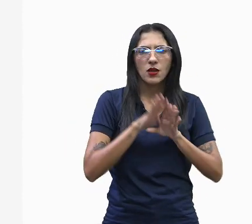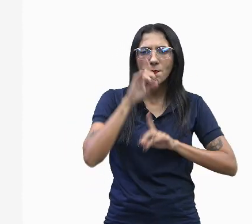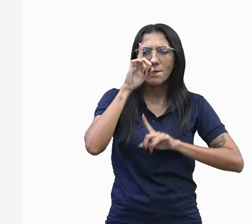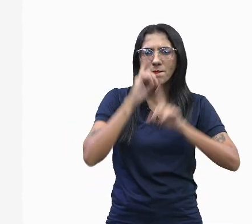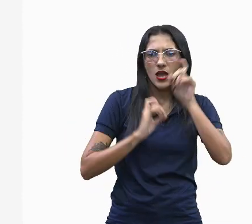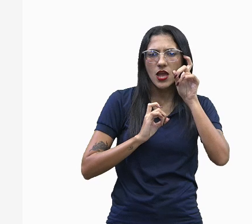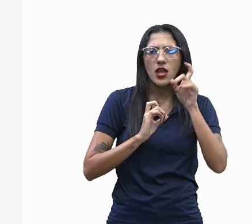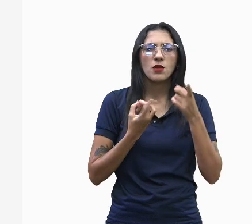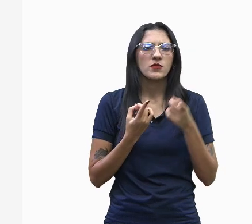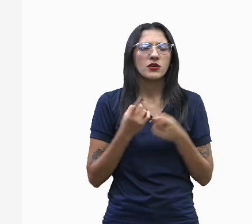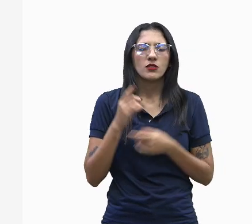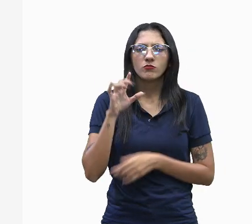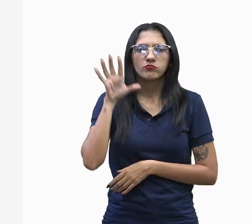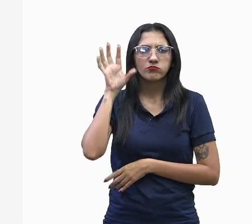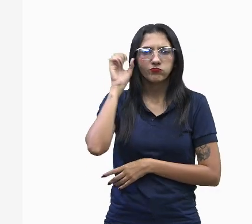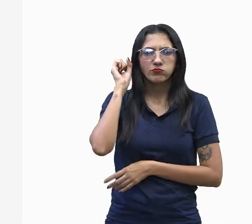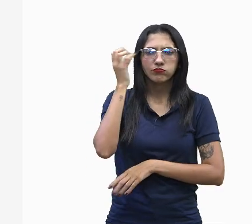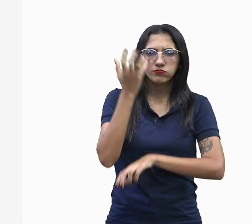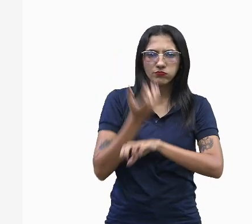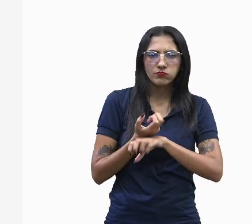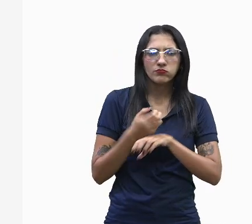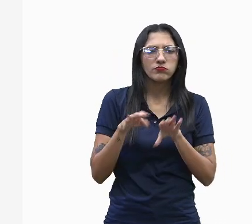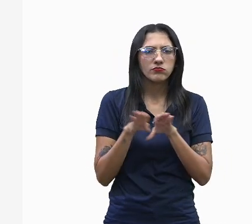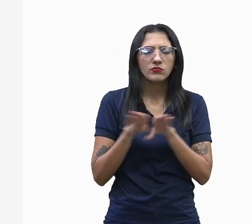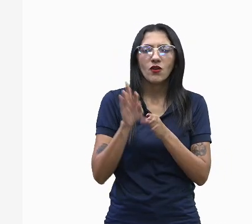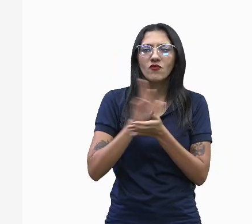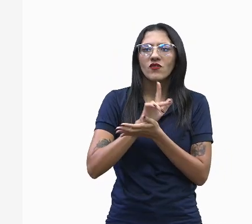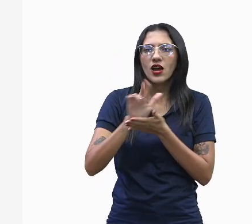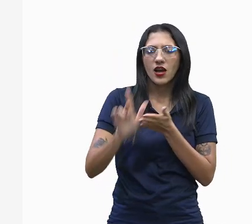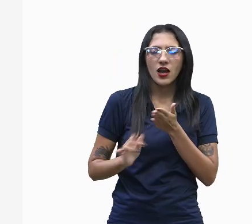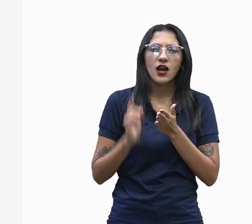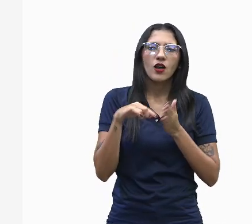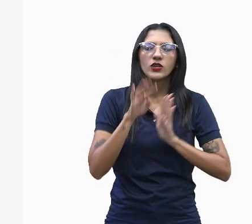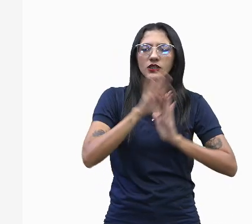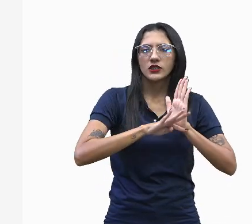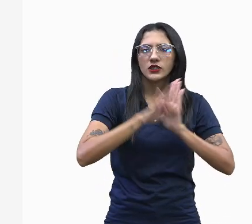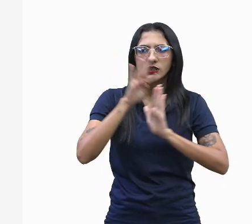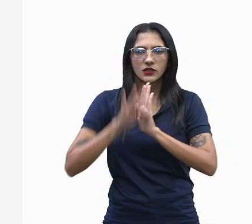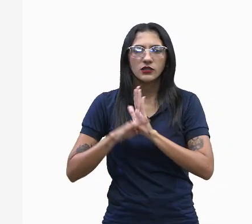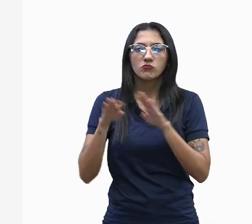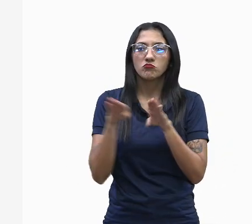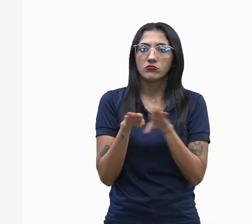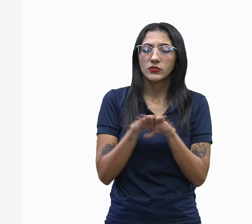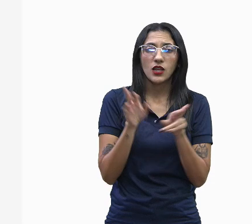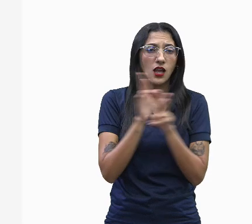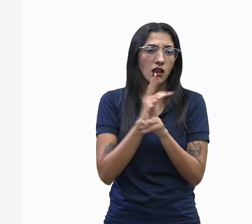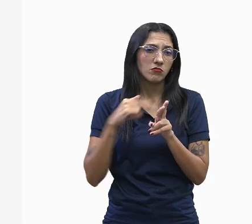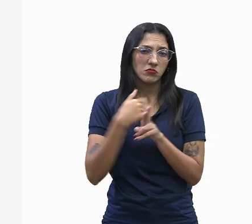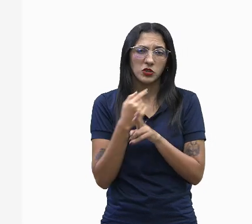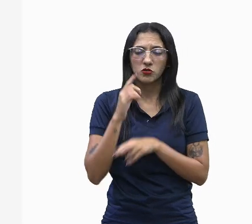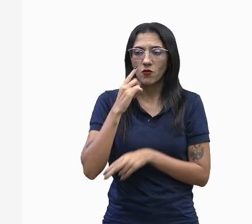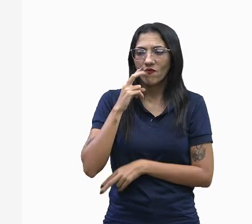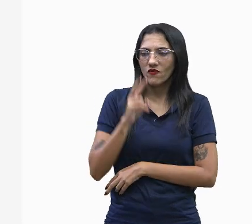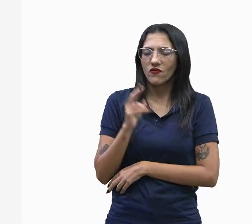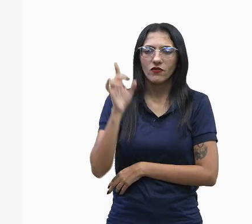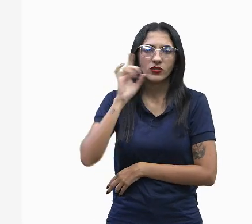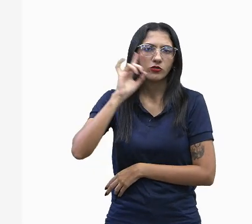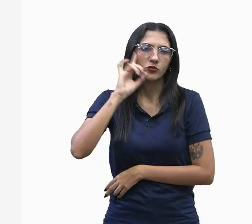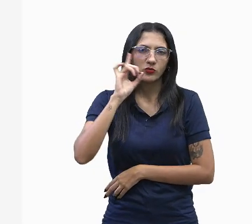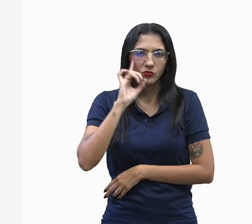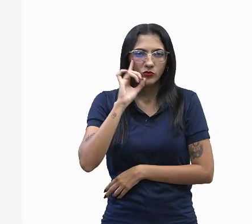blogs, podcast. Então, a gente pode encontrar a intertextualidade, turma, no cotidiano. E quais